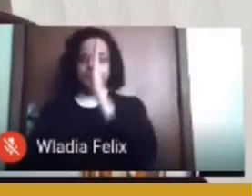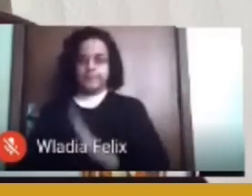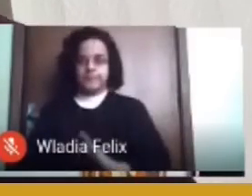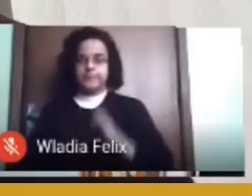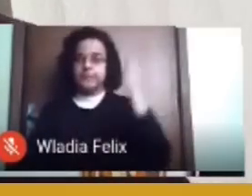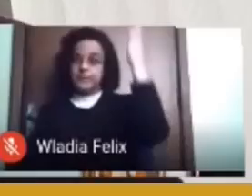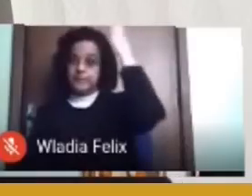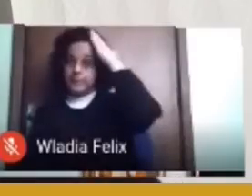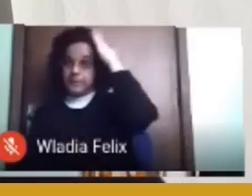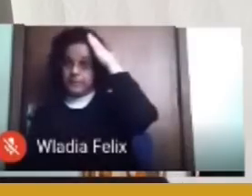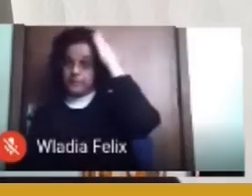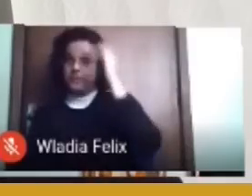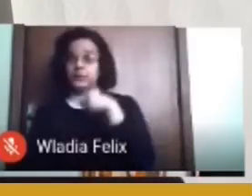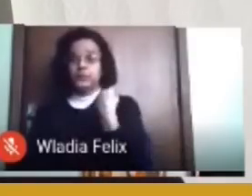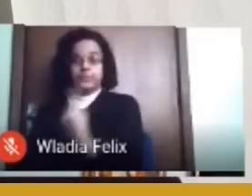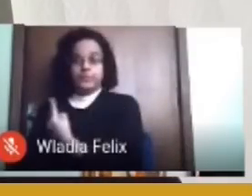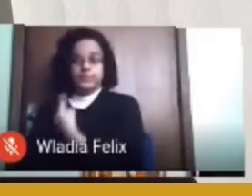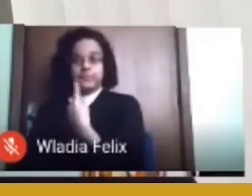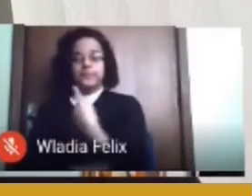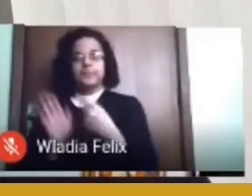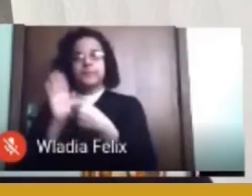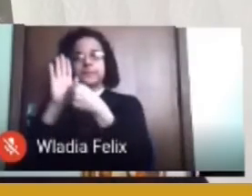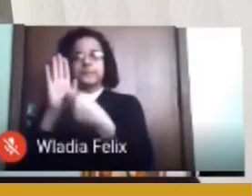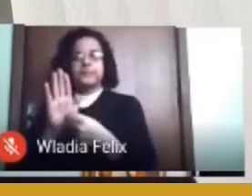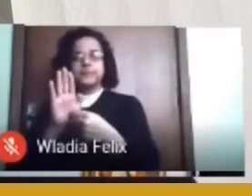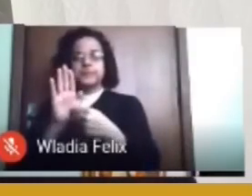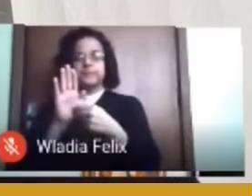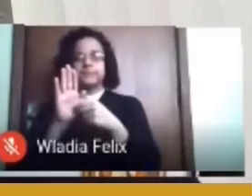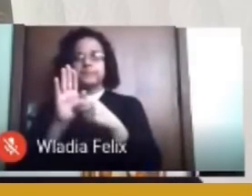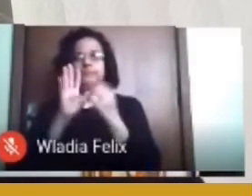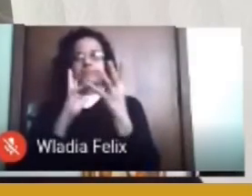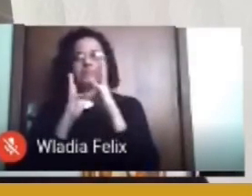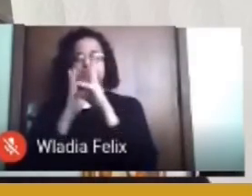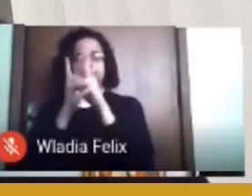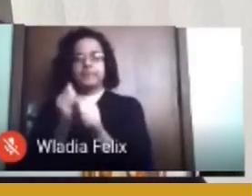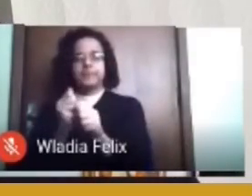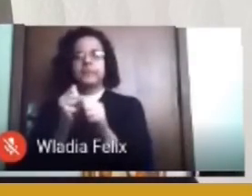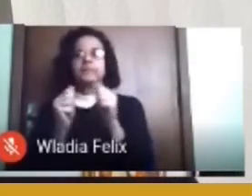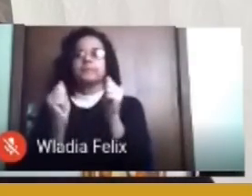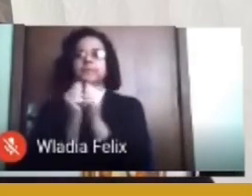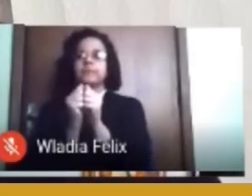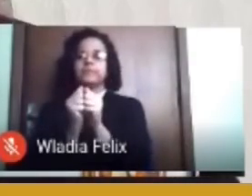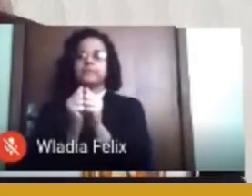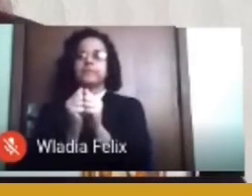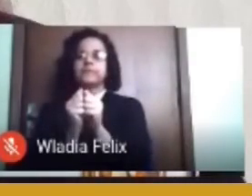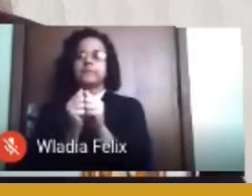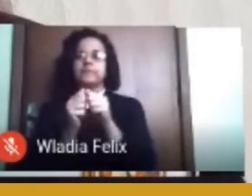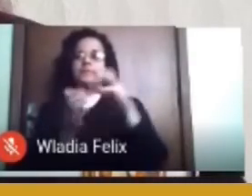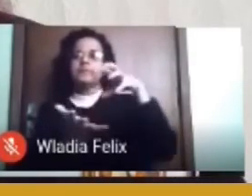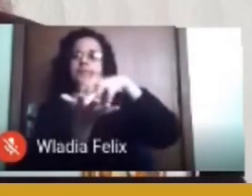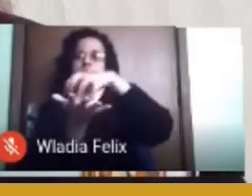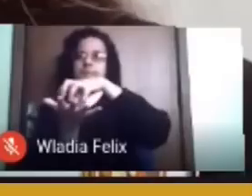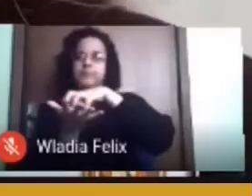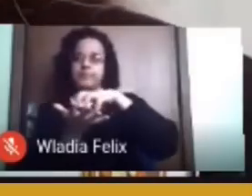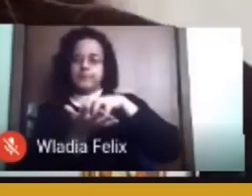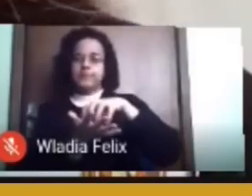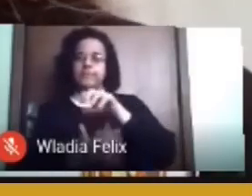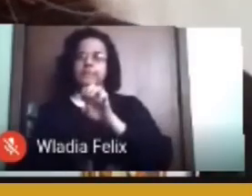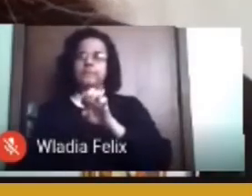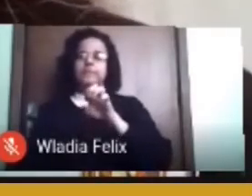pela Departamento da Vigilância Epidemiológica daqui do município, referentes a